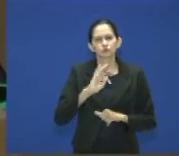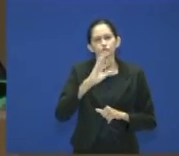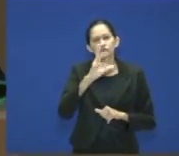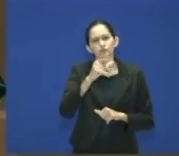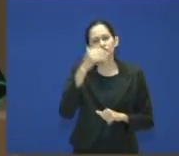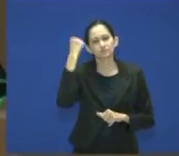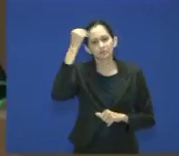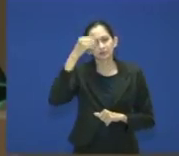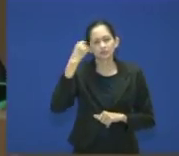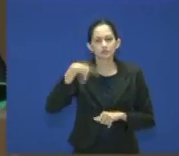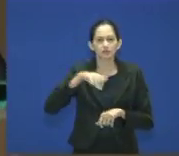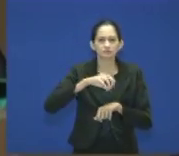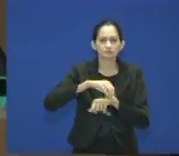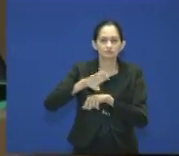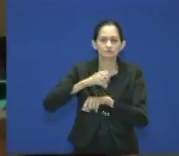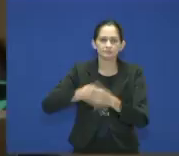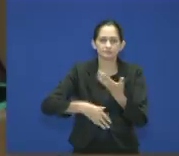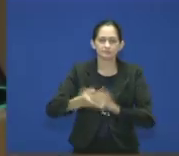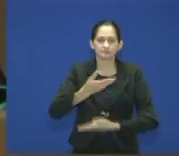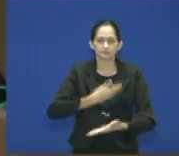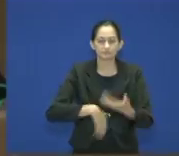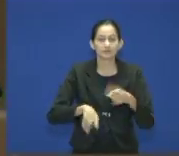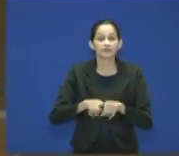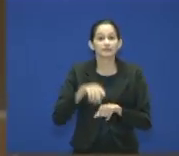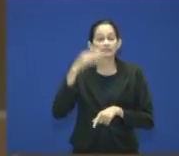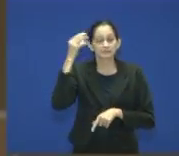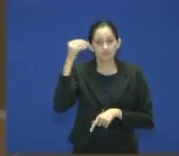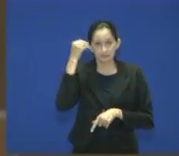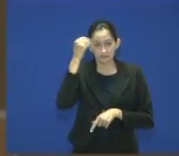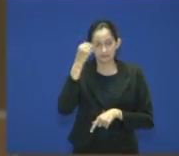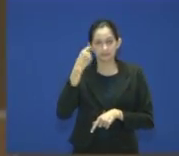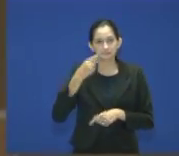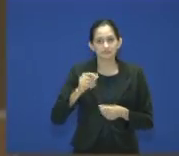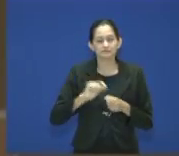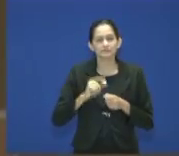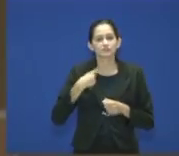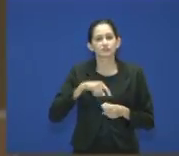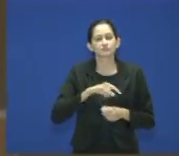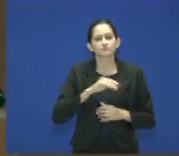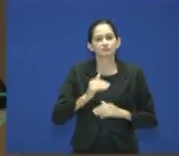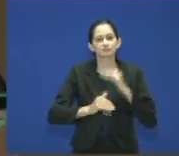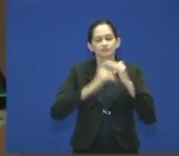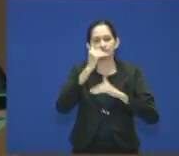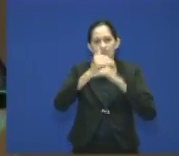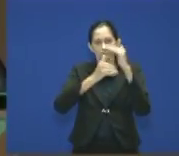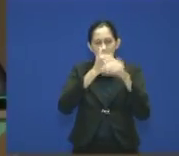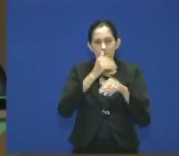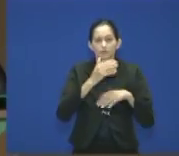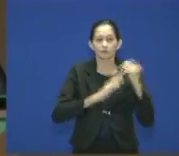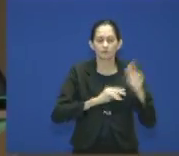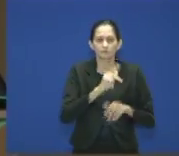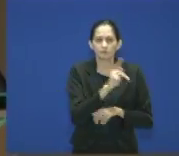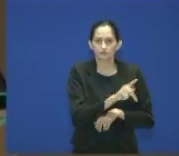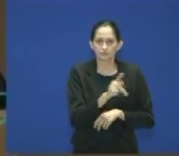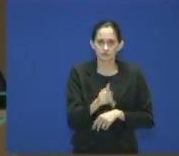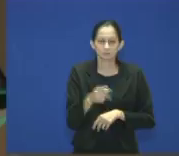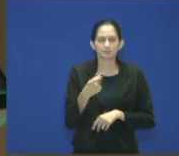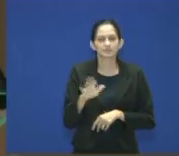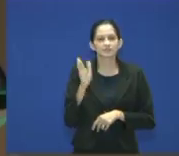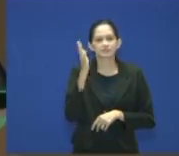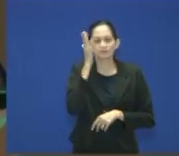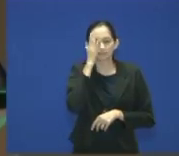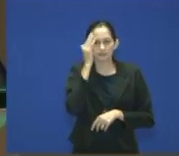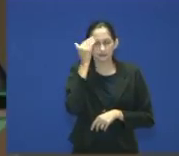foram compartilhadas. E elas também nos fizeram crescer. Afinal, ser professor é também saber reconhecer